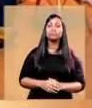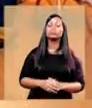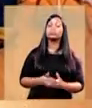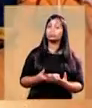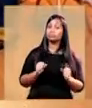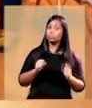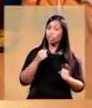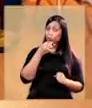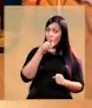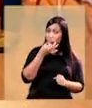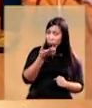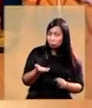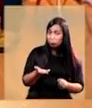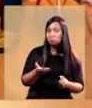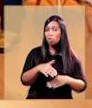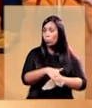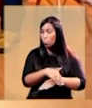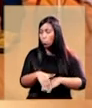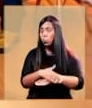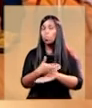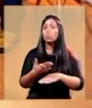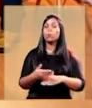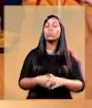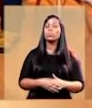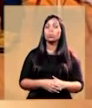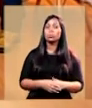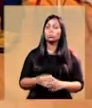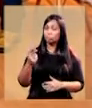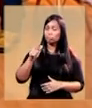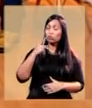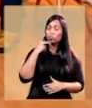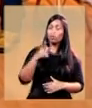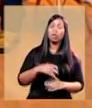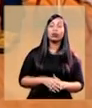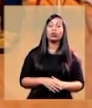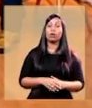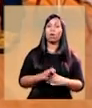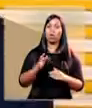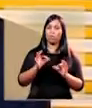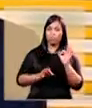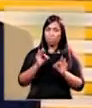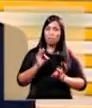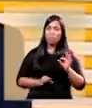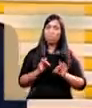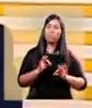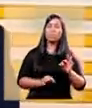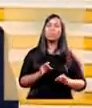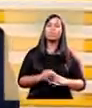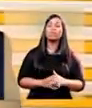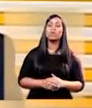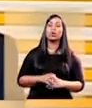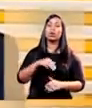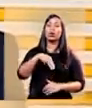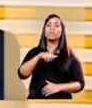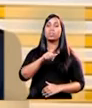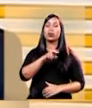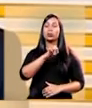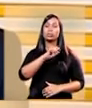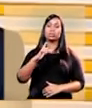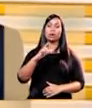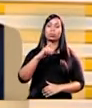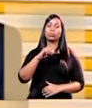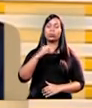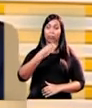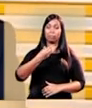O doutor também deixou um recado, um endereço, que era lá na Marechal. Vamos repetir, doutor? O Fórum, a Vara da Infância e Juventude, na Marechal